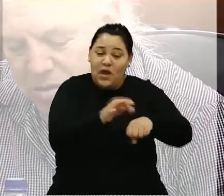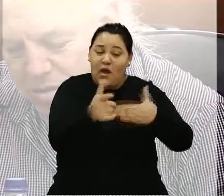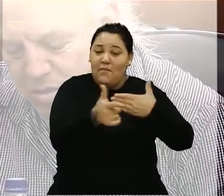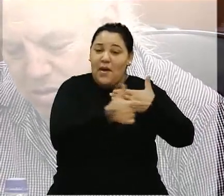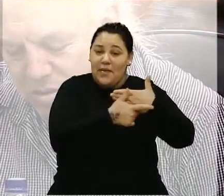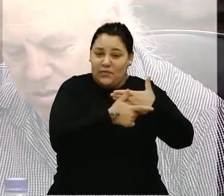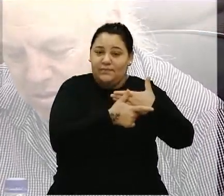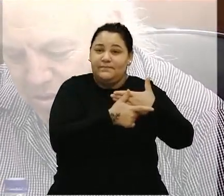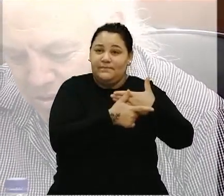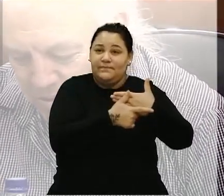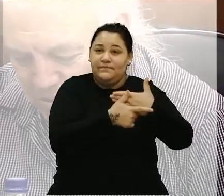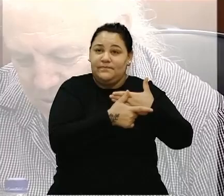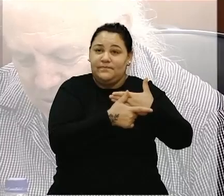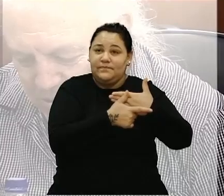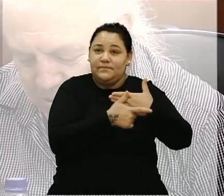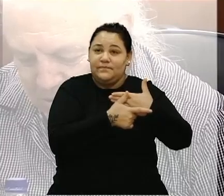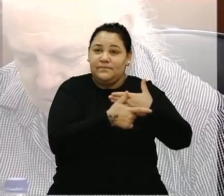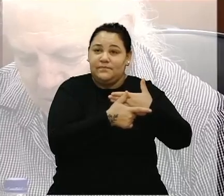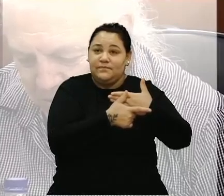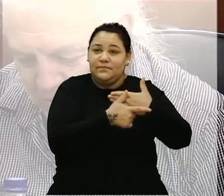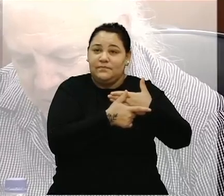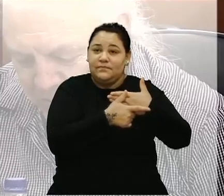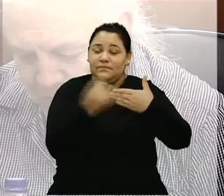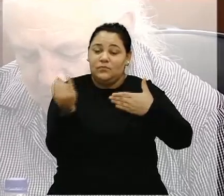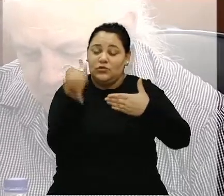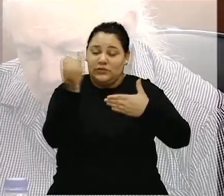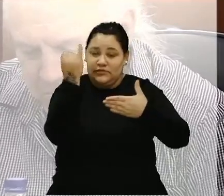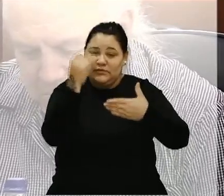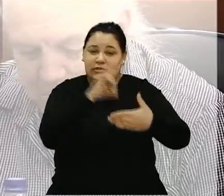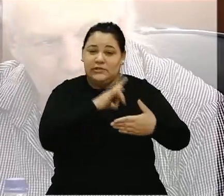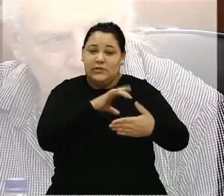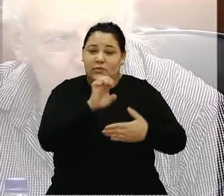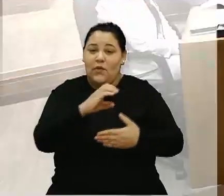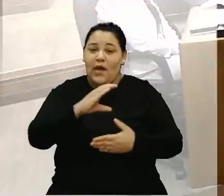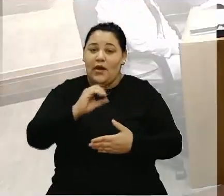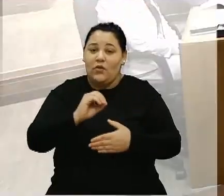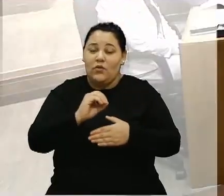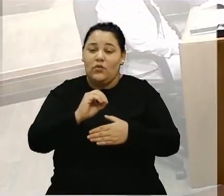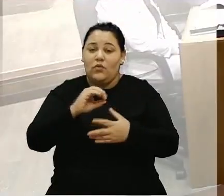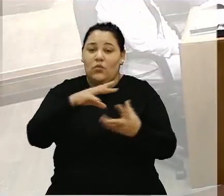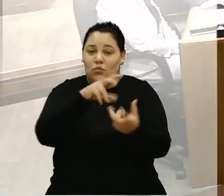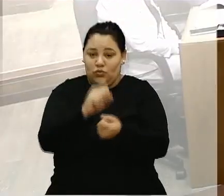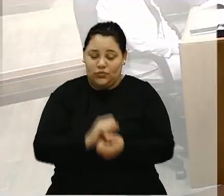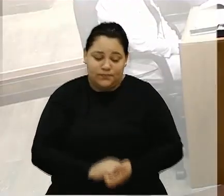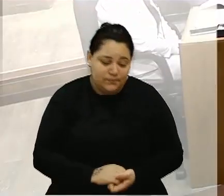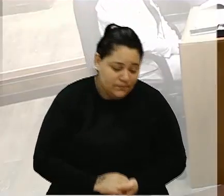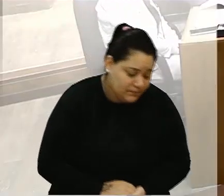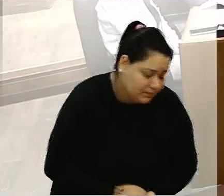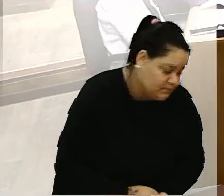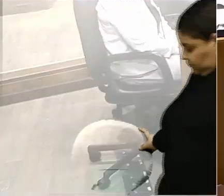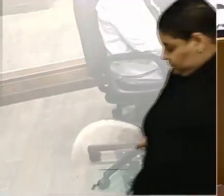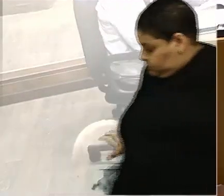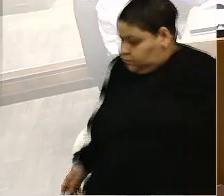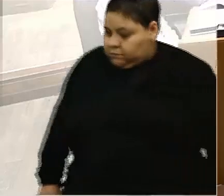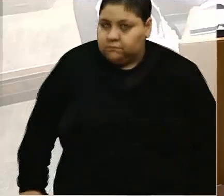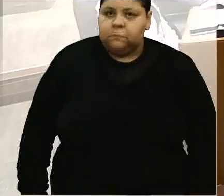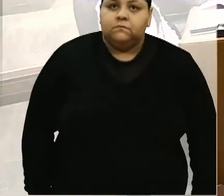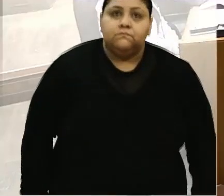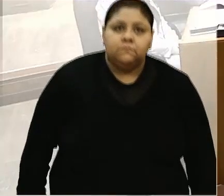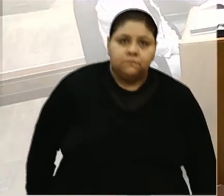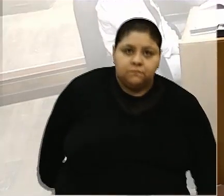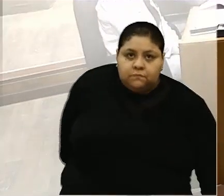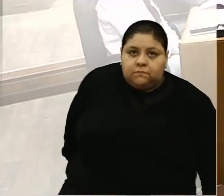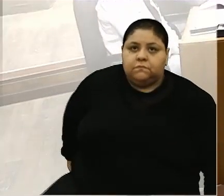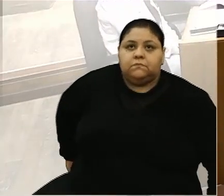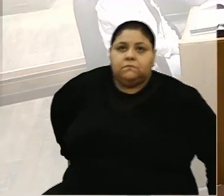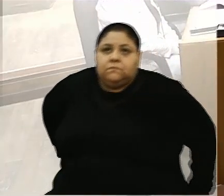como, né, importância que elas têm para o nosso ecossistema. Essa é a parte, vereador. Vereadora Marisol, parabéns, penso pouco disso,